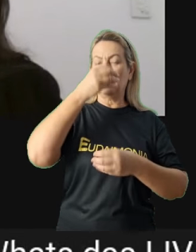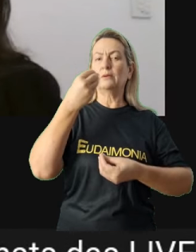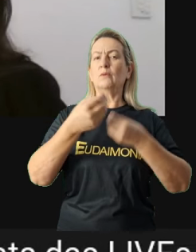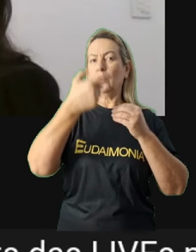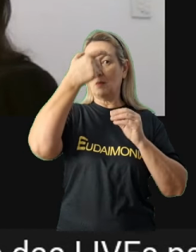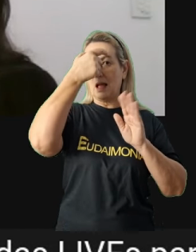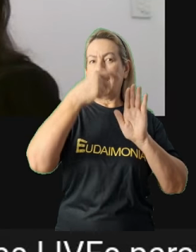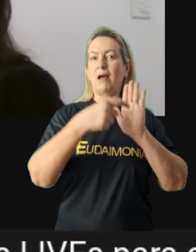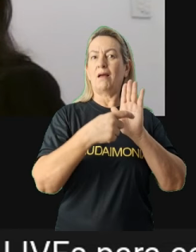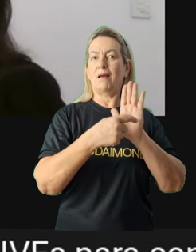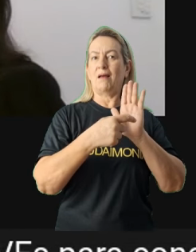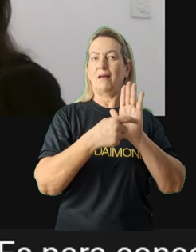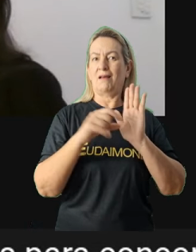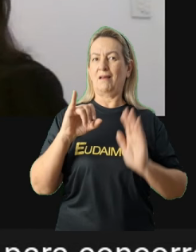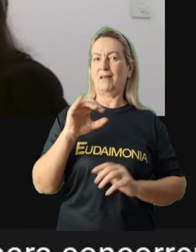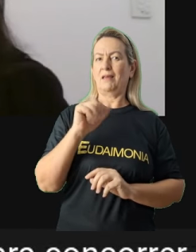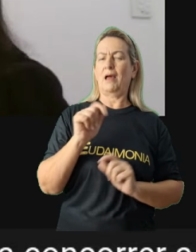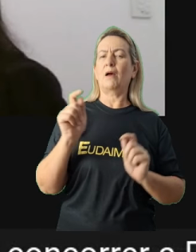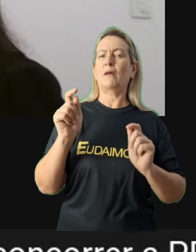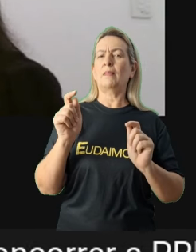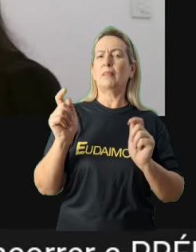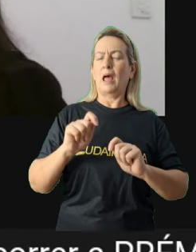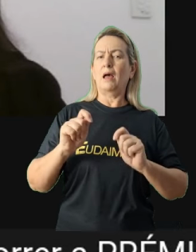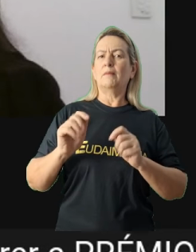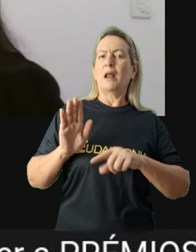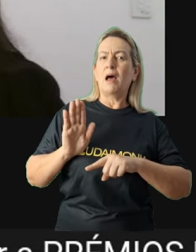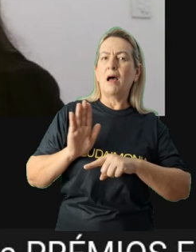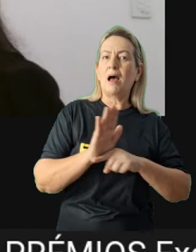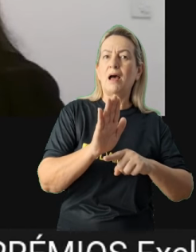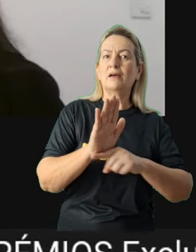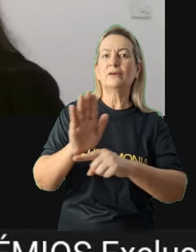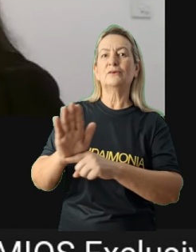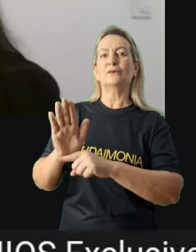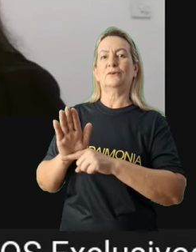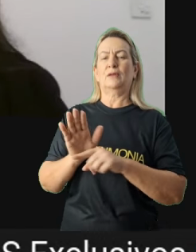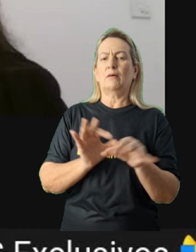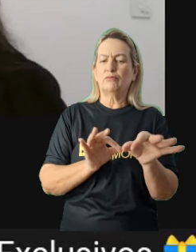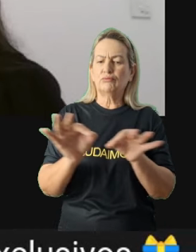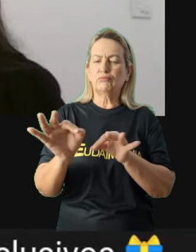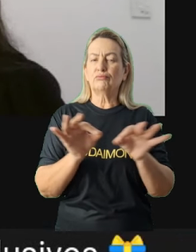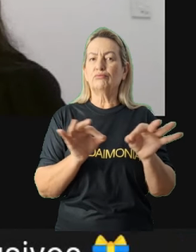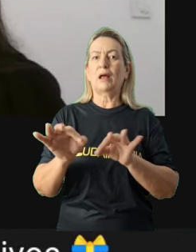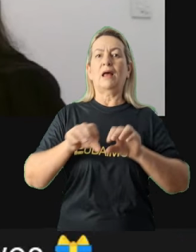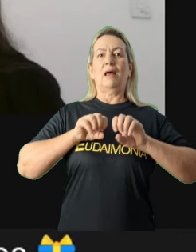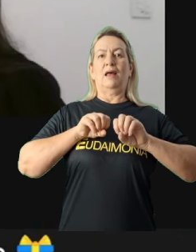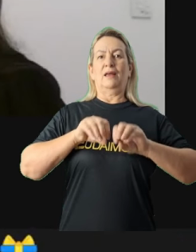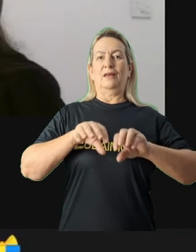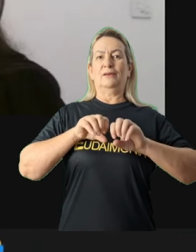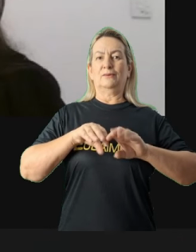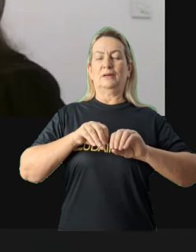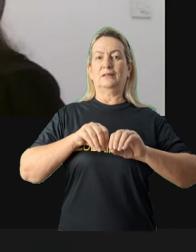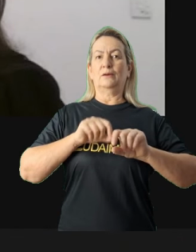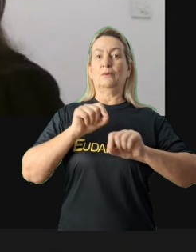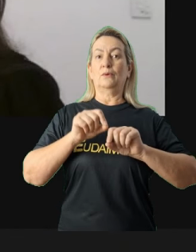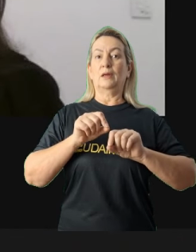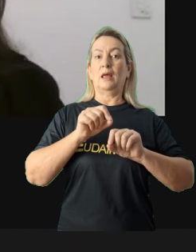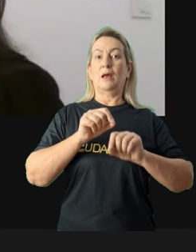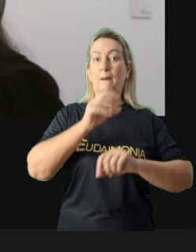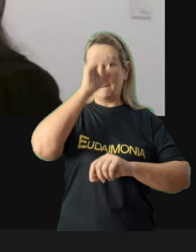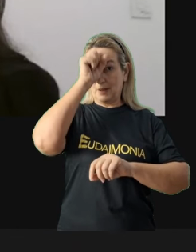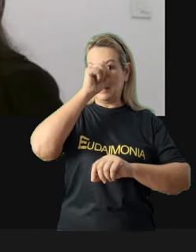como que a inteligência artificial ela pode contribuir para personalizar a educação